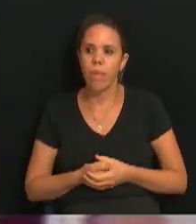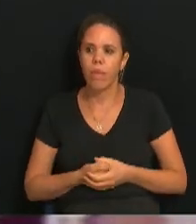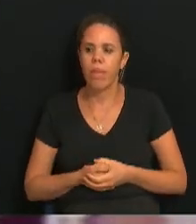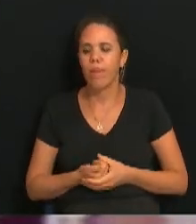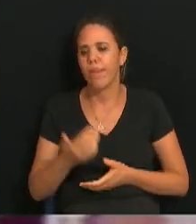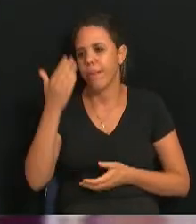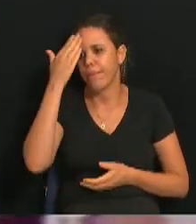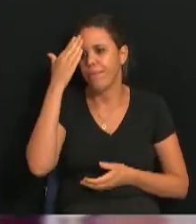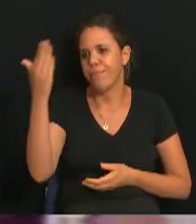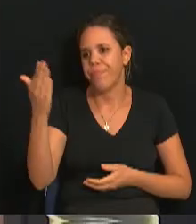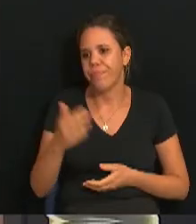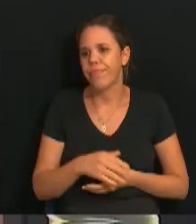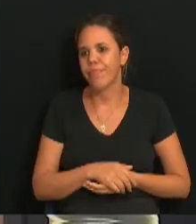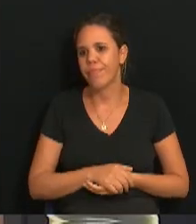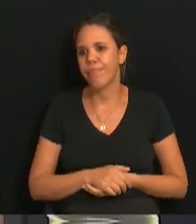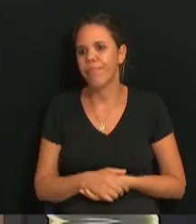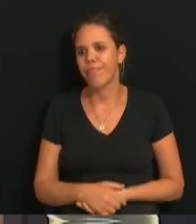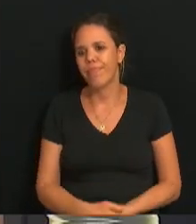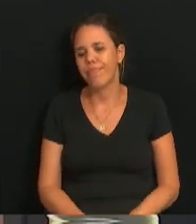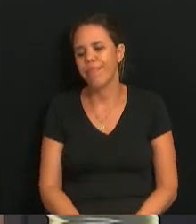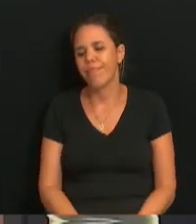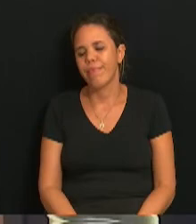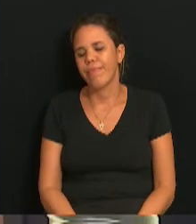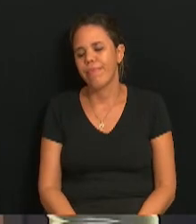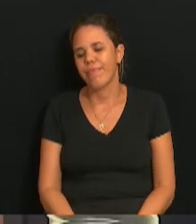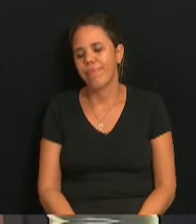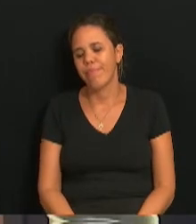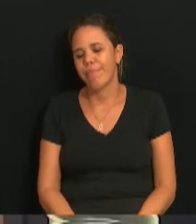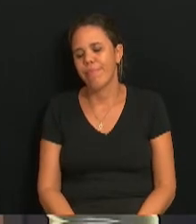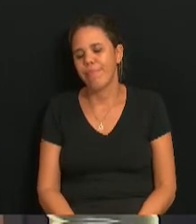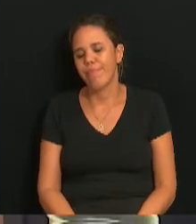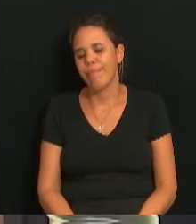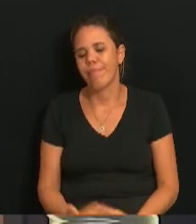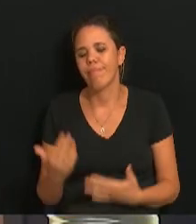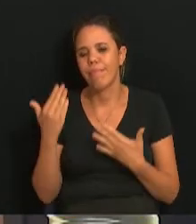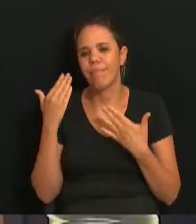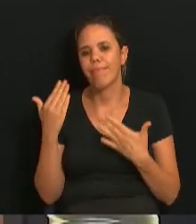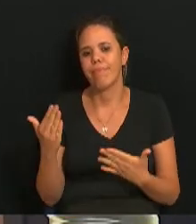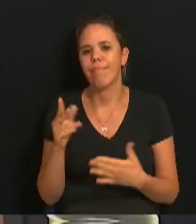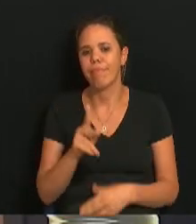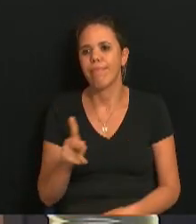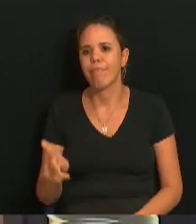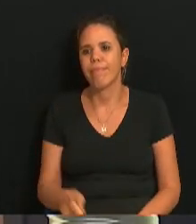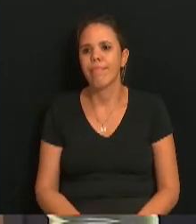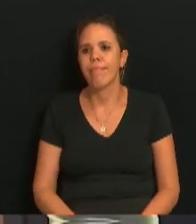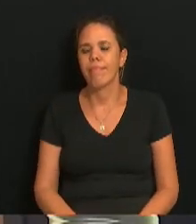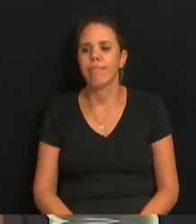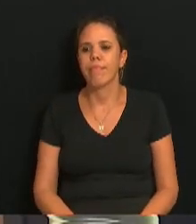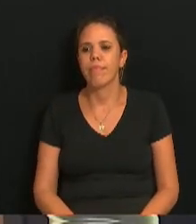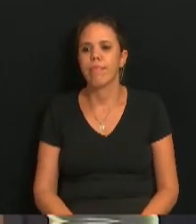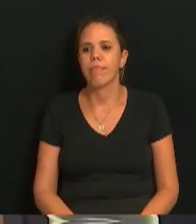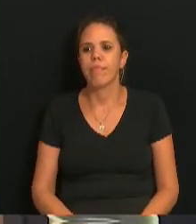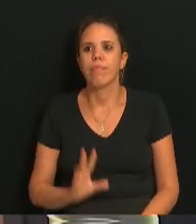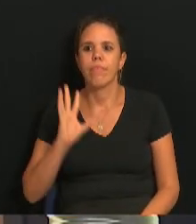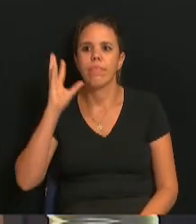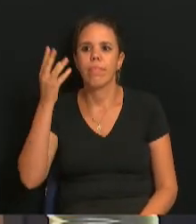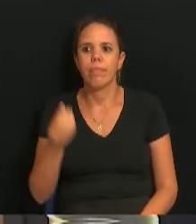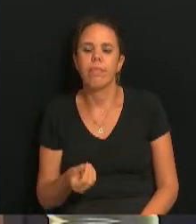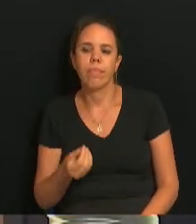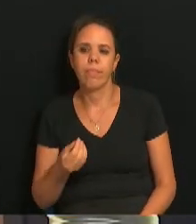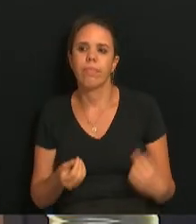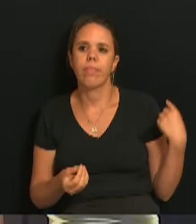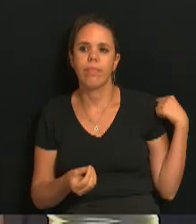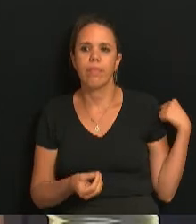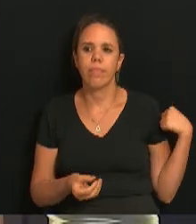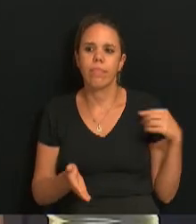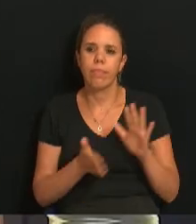Obrigada, Guida. A gente também que agradece, professora. Só para eu entender, a